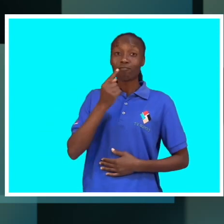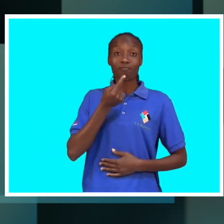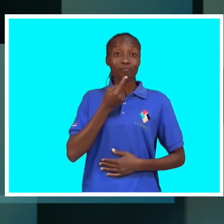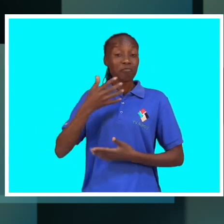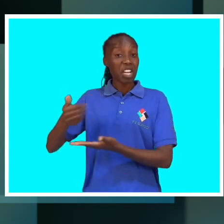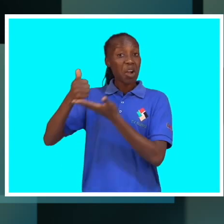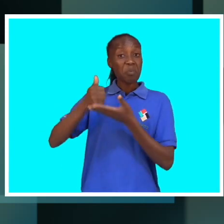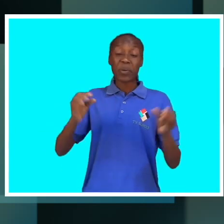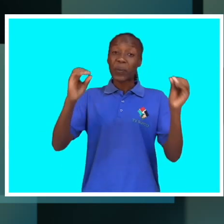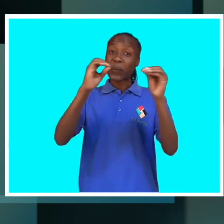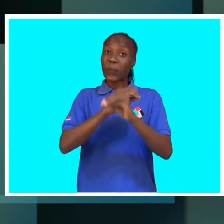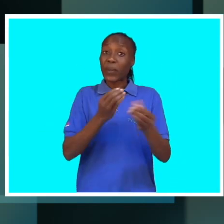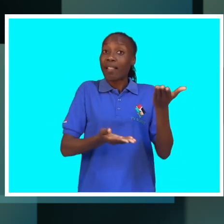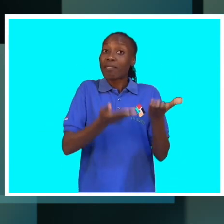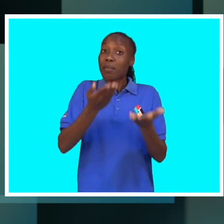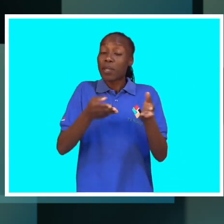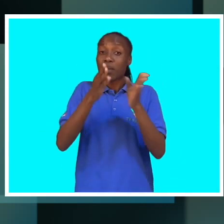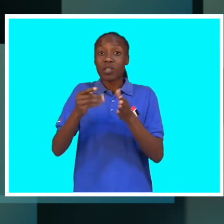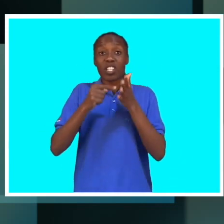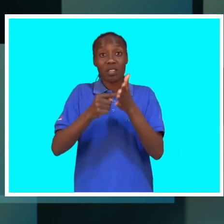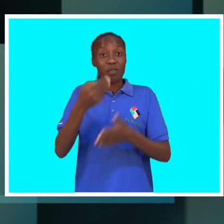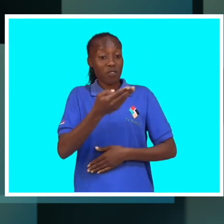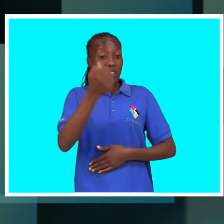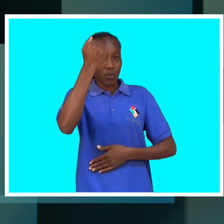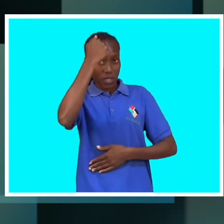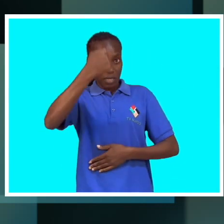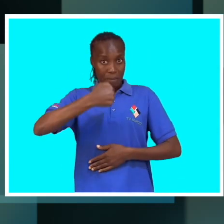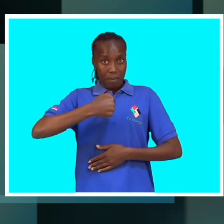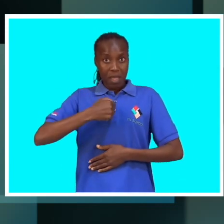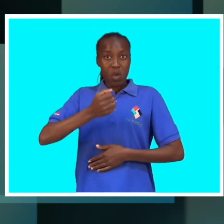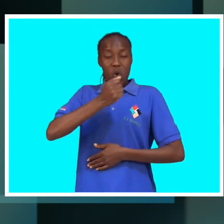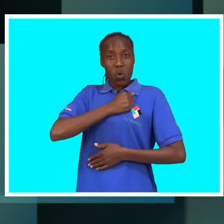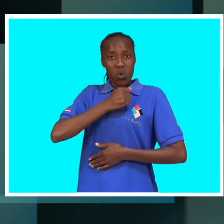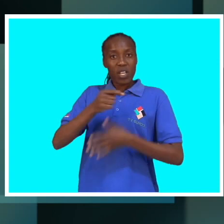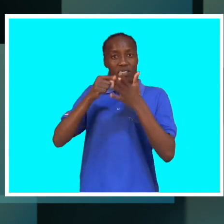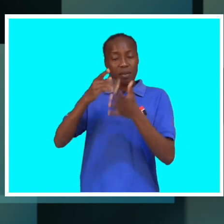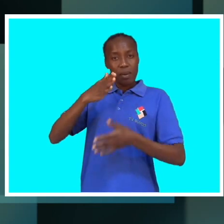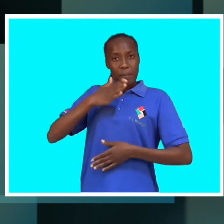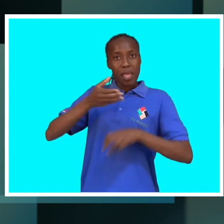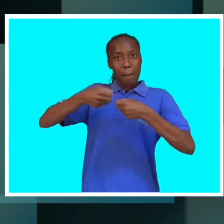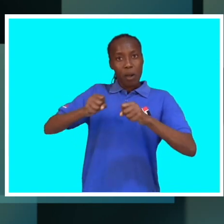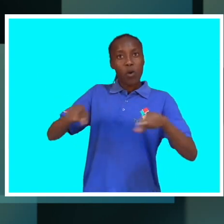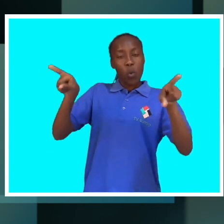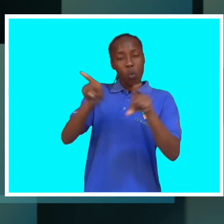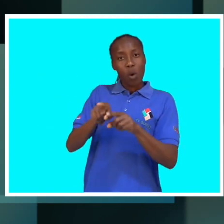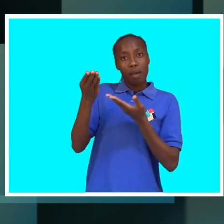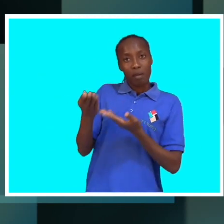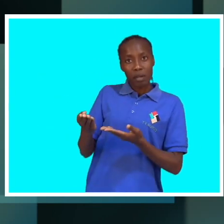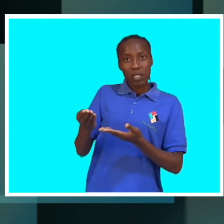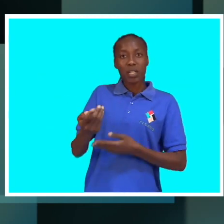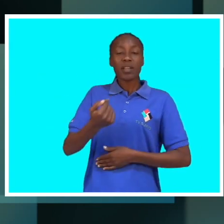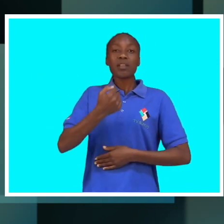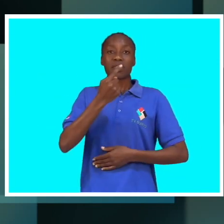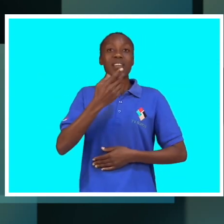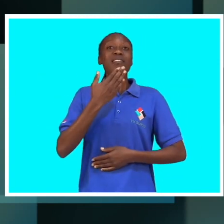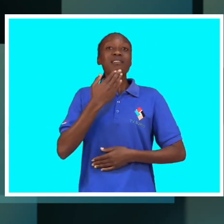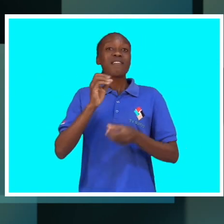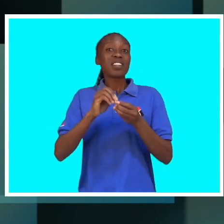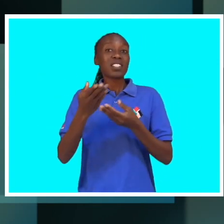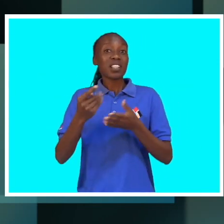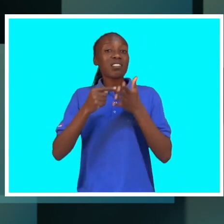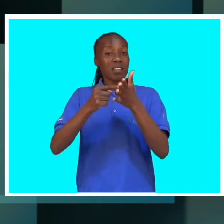Não tem nenhum apoio. Depende da pessoa, exemplo, você me conhece, O Abdullo, eu gostei da sua moto, eu quero uma moto igual a este. O que ela vai fazer para